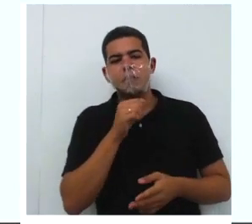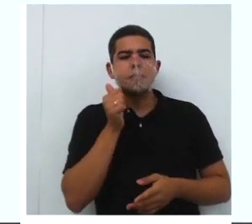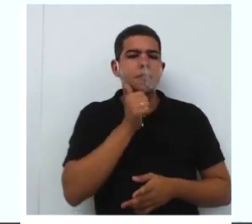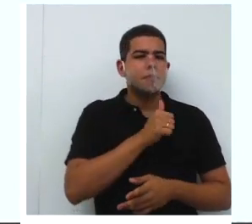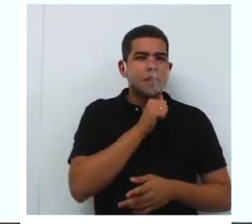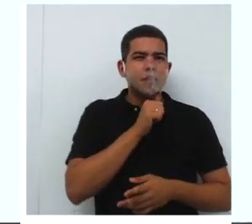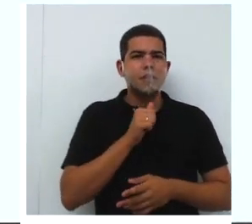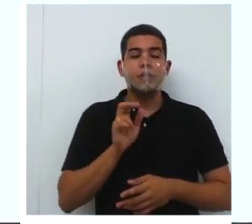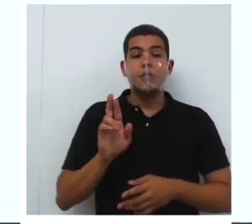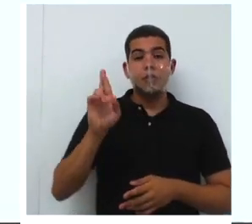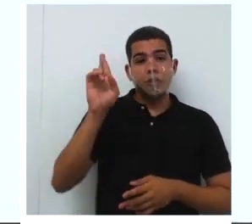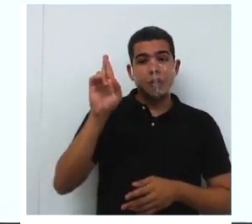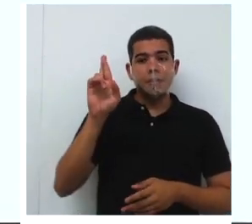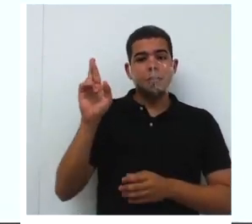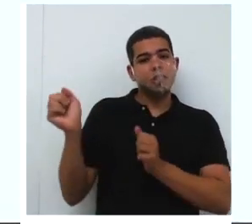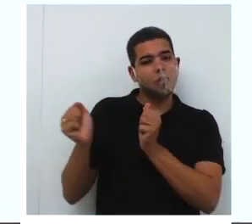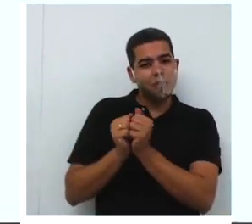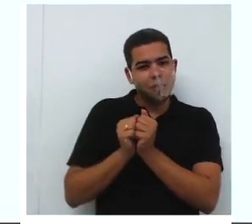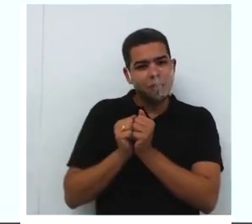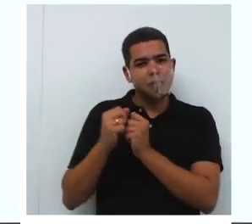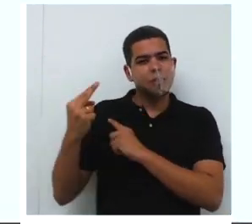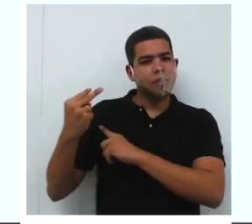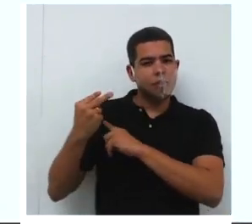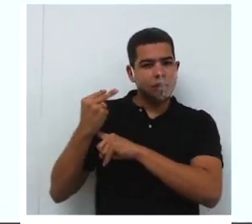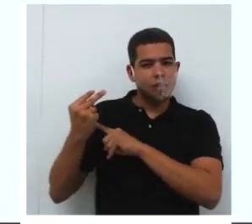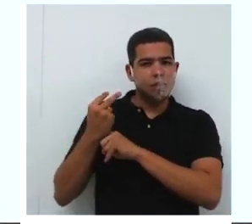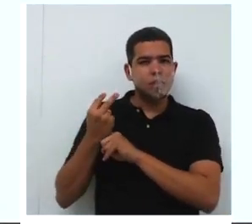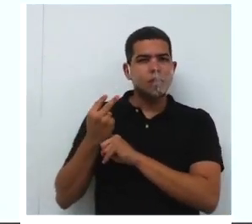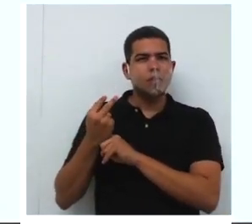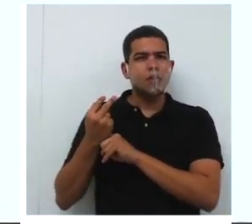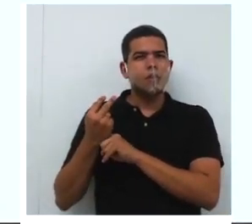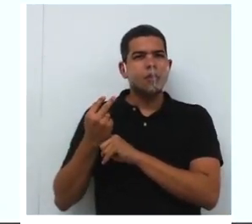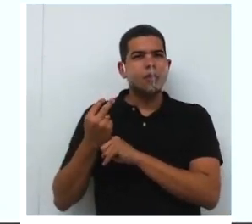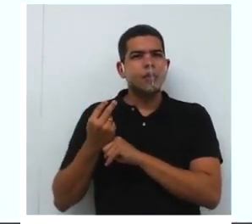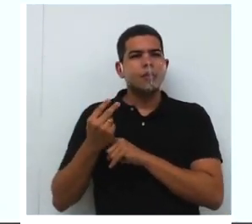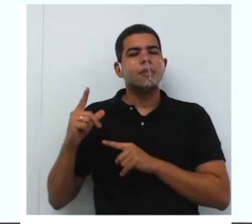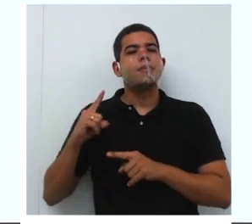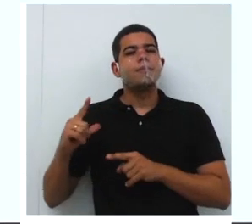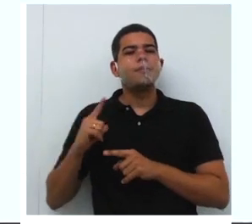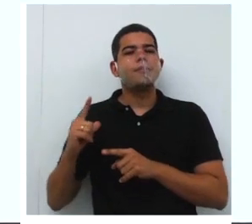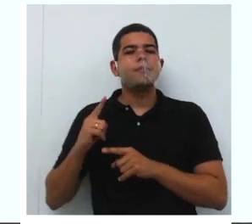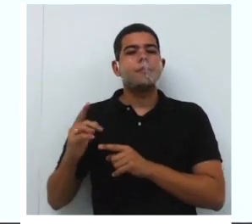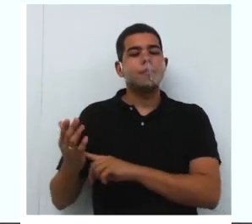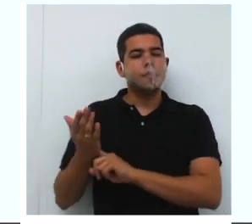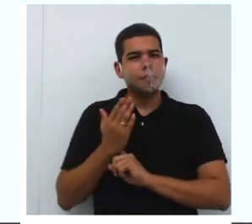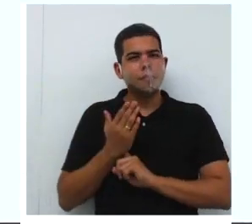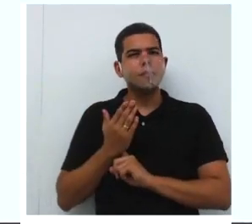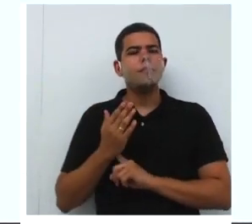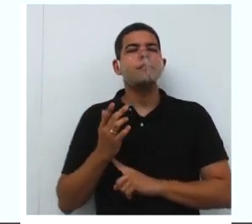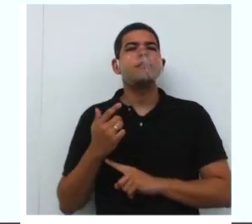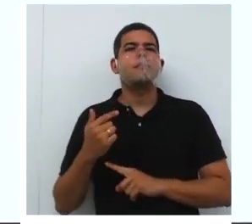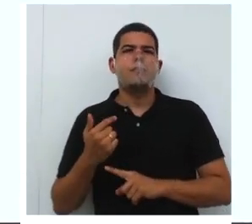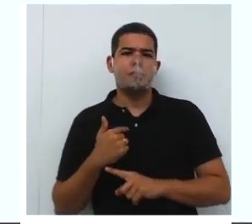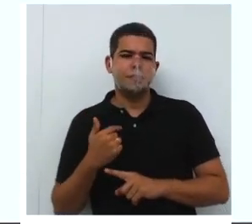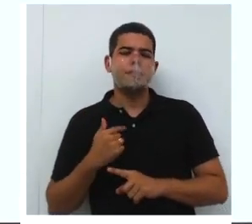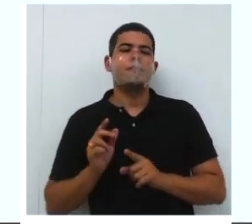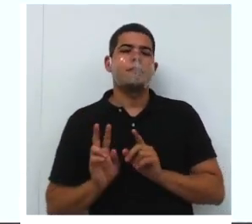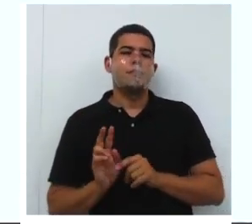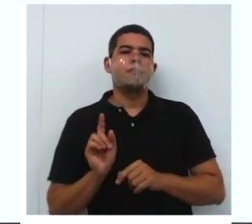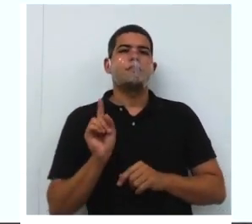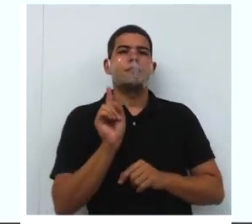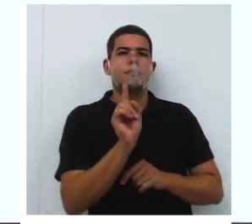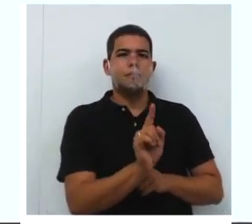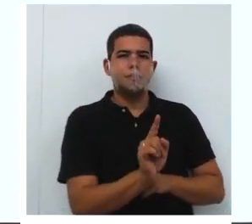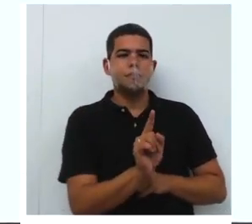aí acompanhado de um responsável que vai tomar conta de você, vai dar toda aquela proteção a você, aí você vai